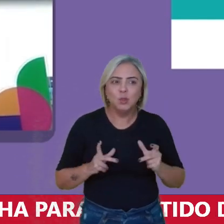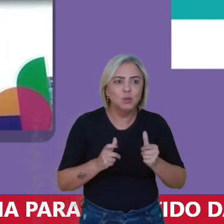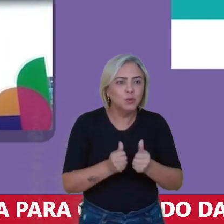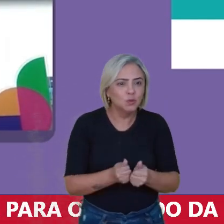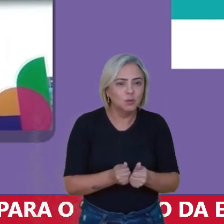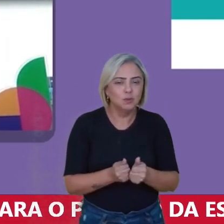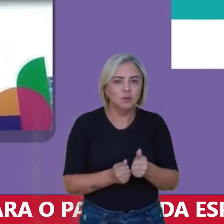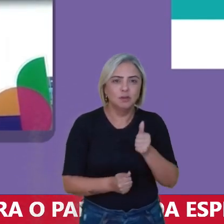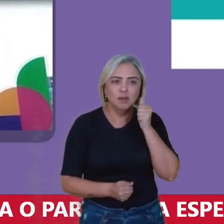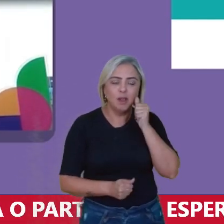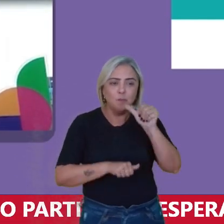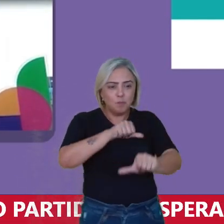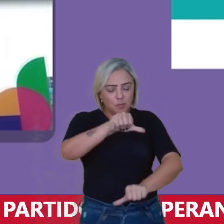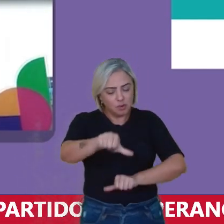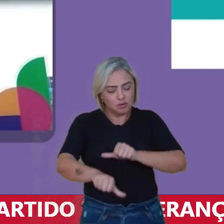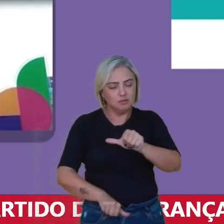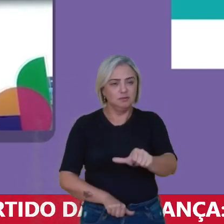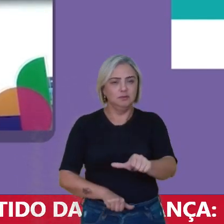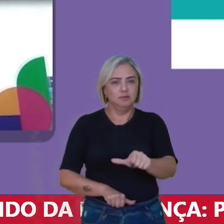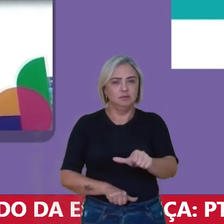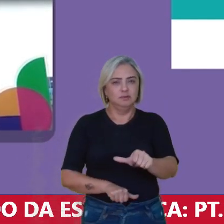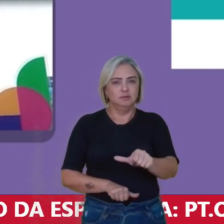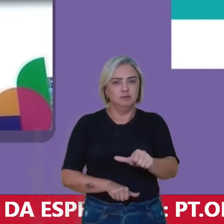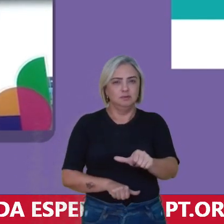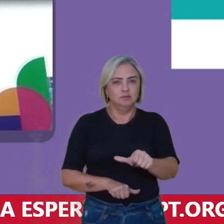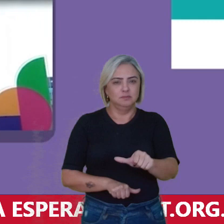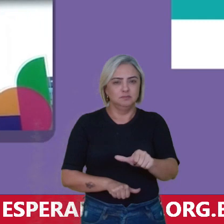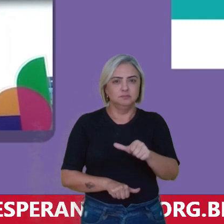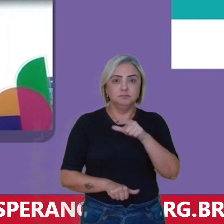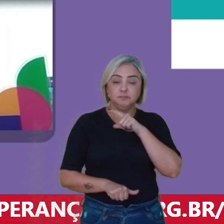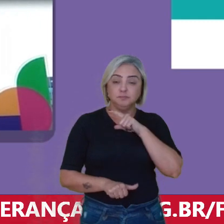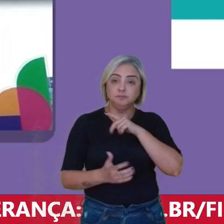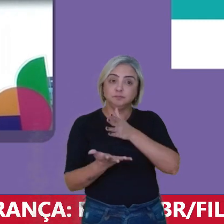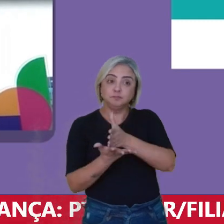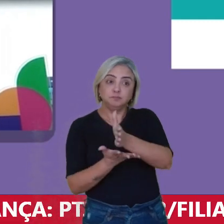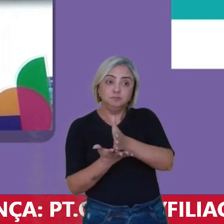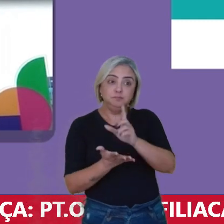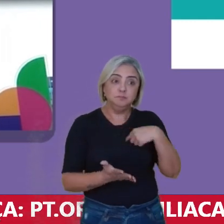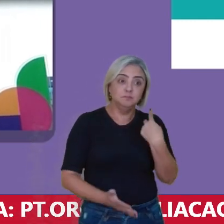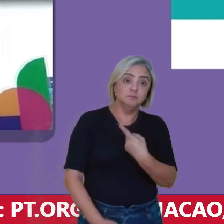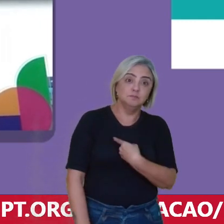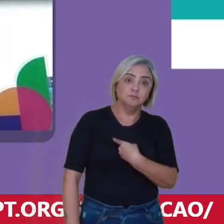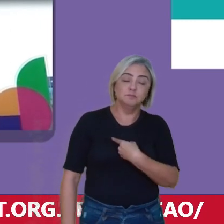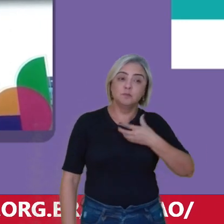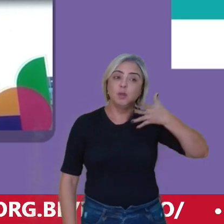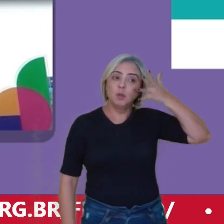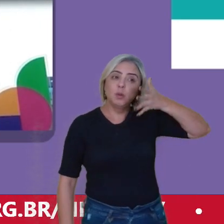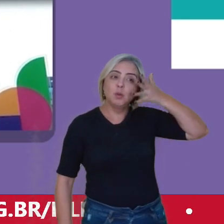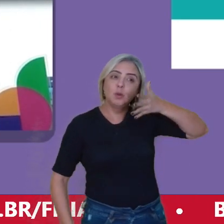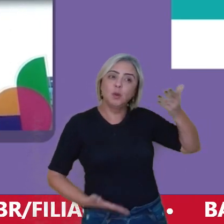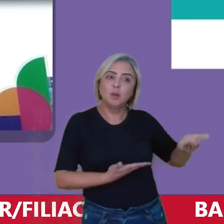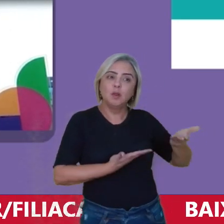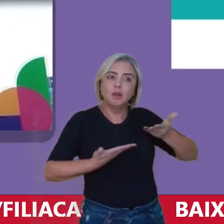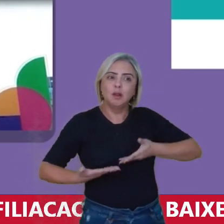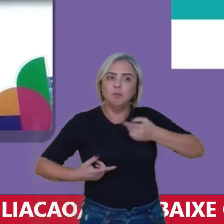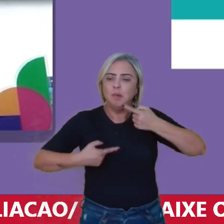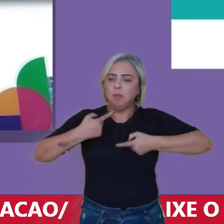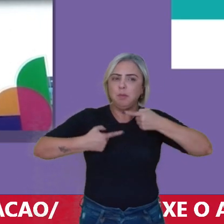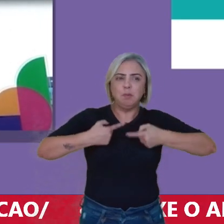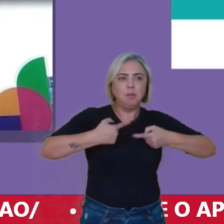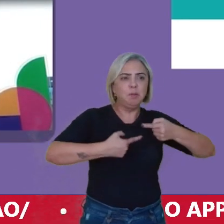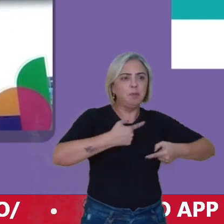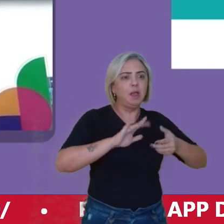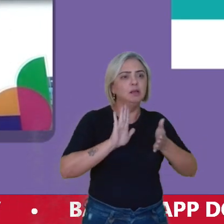nós modifiquemos e traçamos para o nosso discurso, para o nosso debate essa